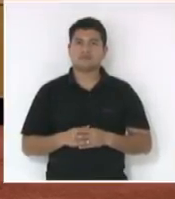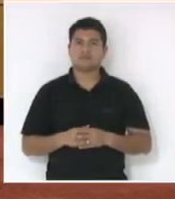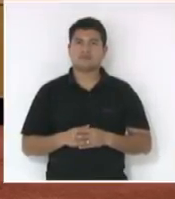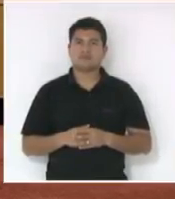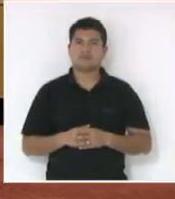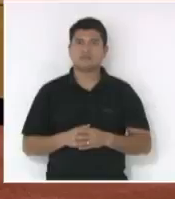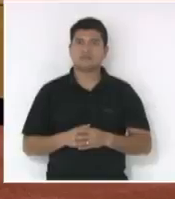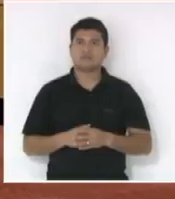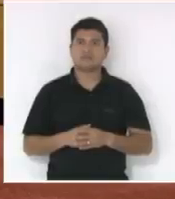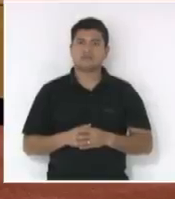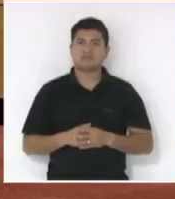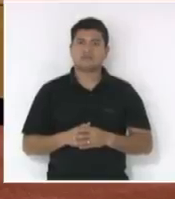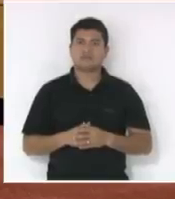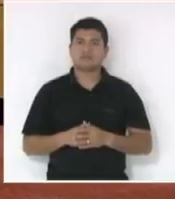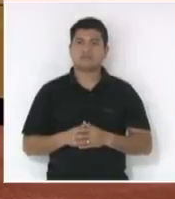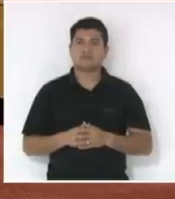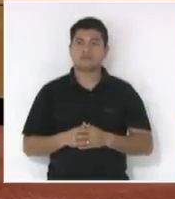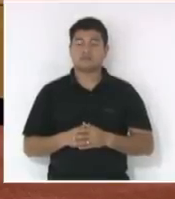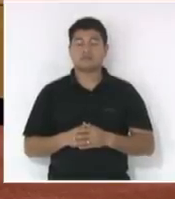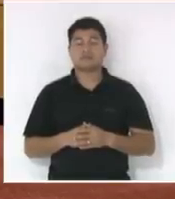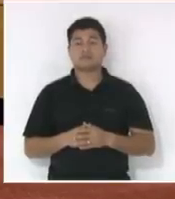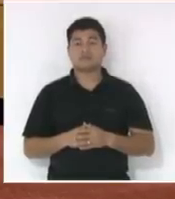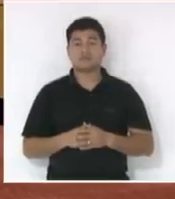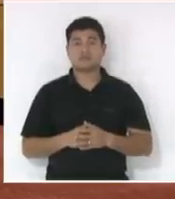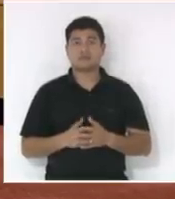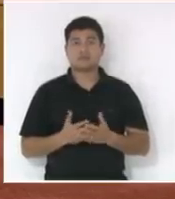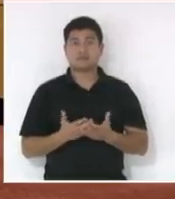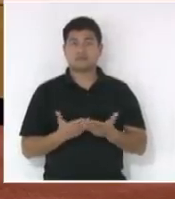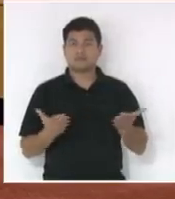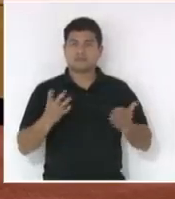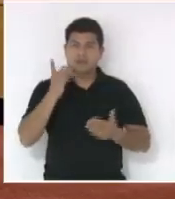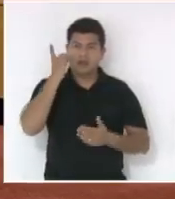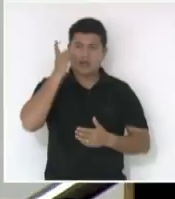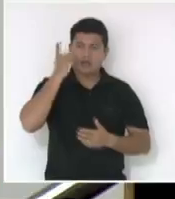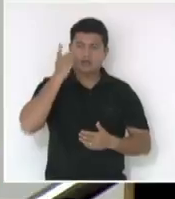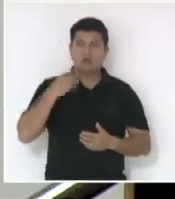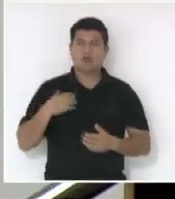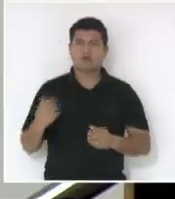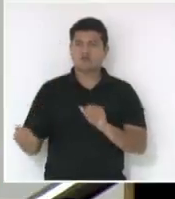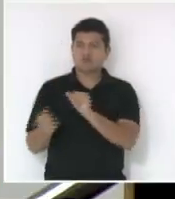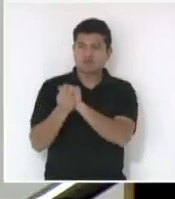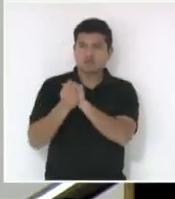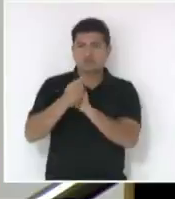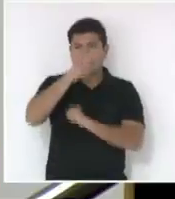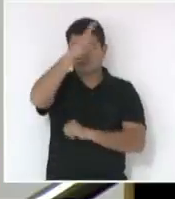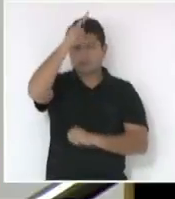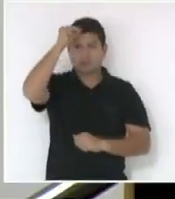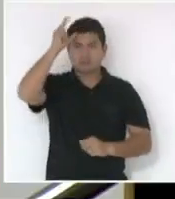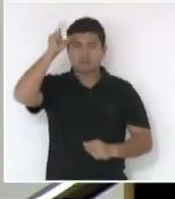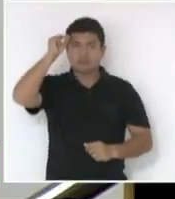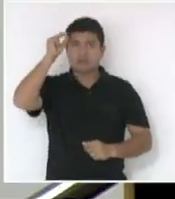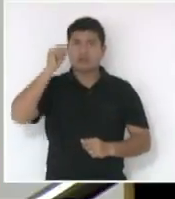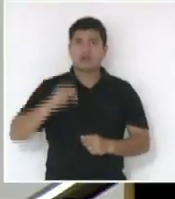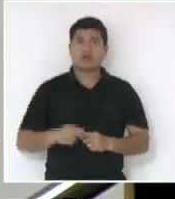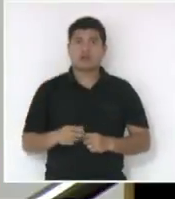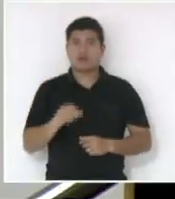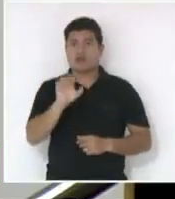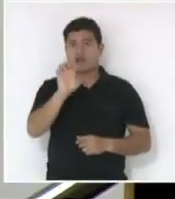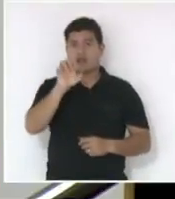por favor. Pessoal, senhores deputados, eu estive com o prefeito